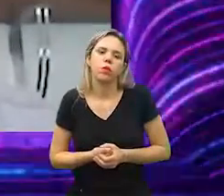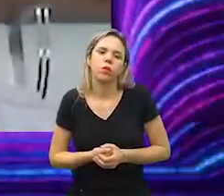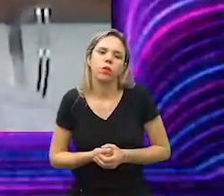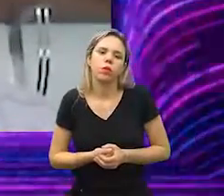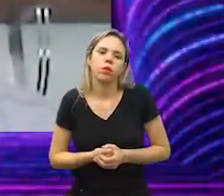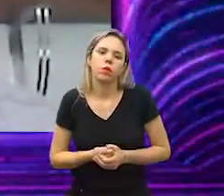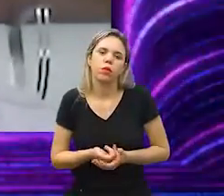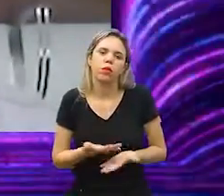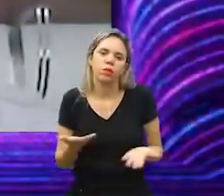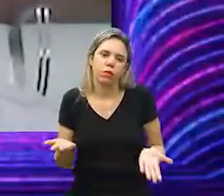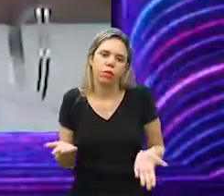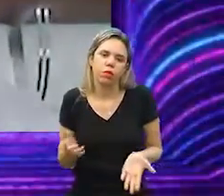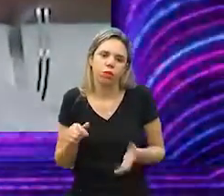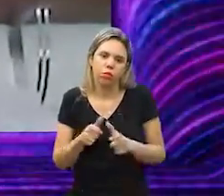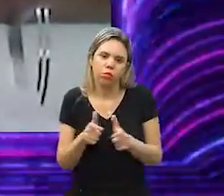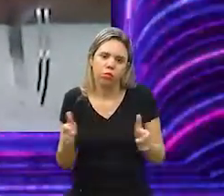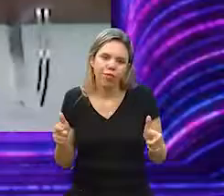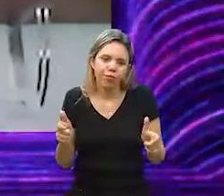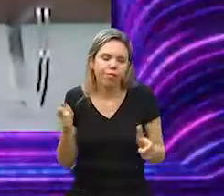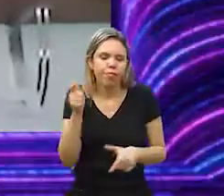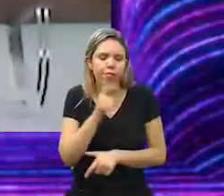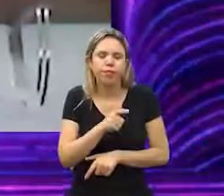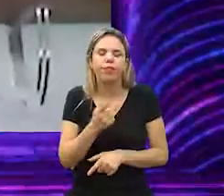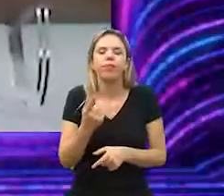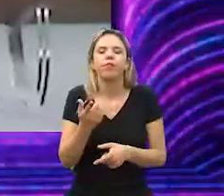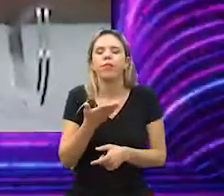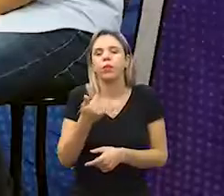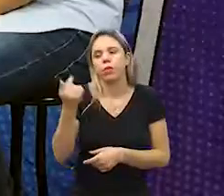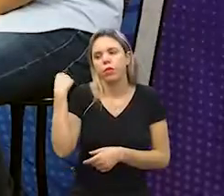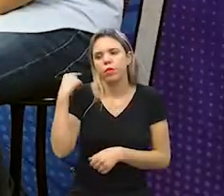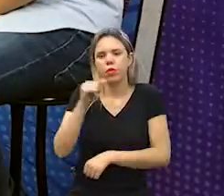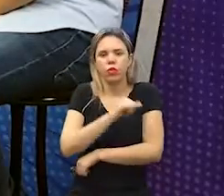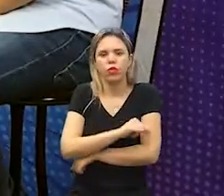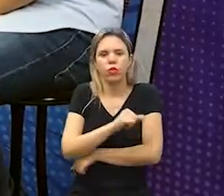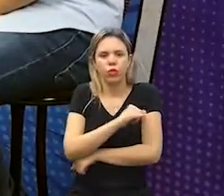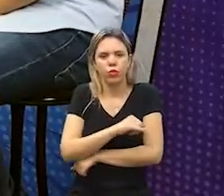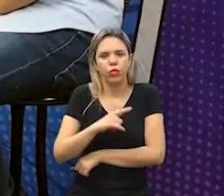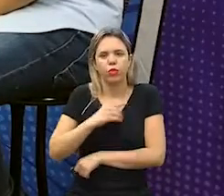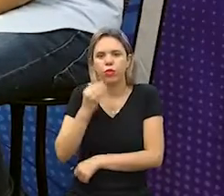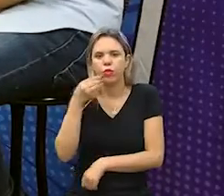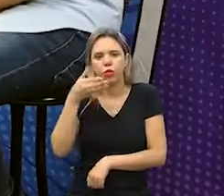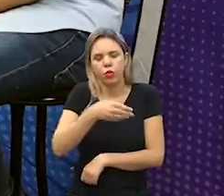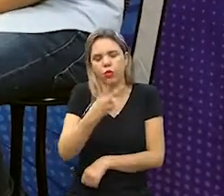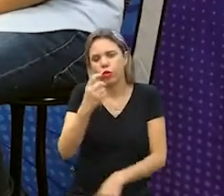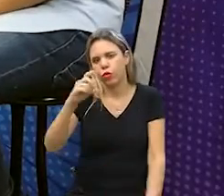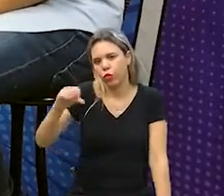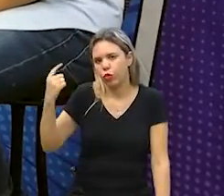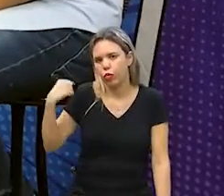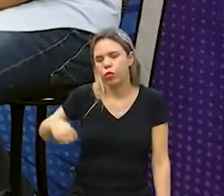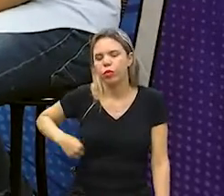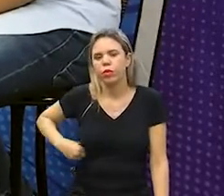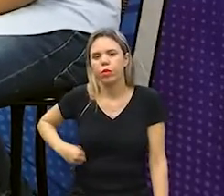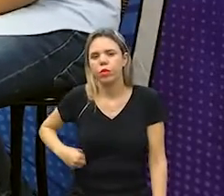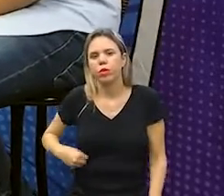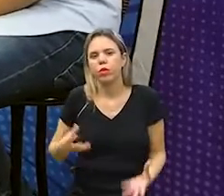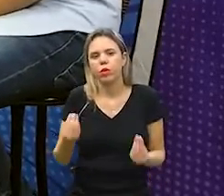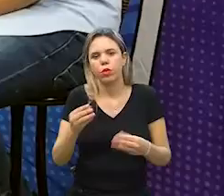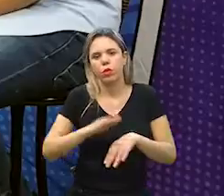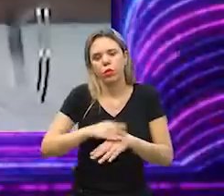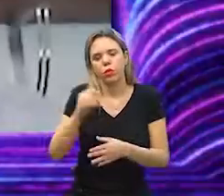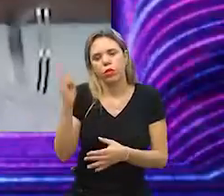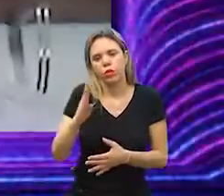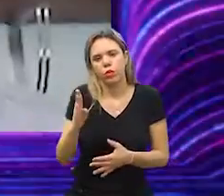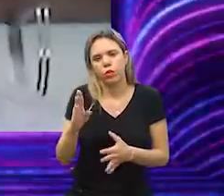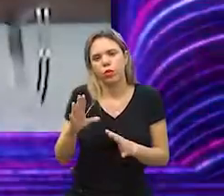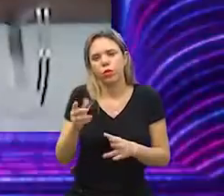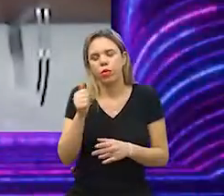mas felizmente está crescendo, né? Na última Bienal do Rio, eu tive a oportunidade de ir em 2019, há muitos autores nacionais,